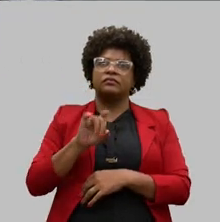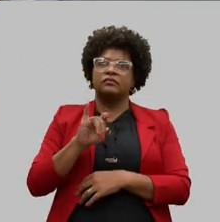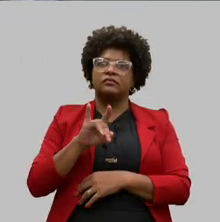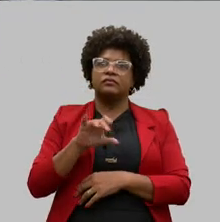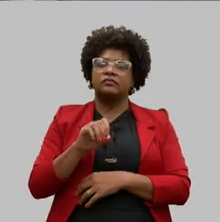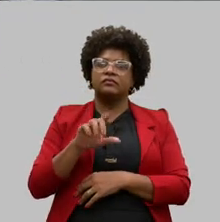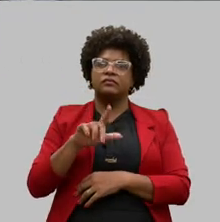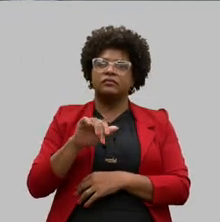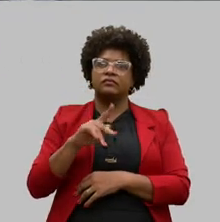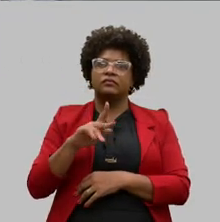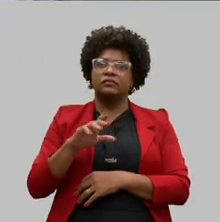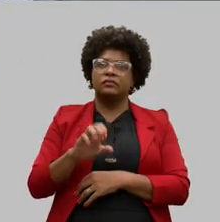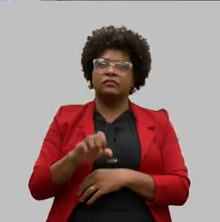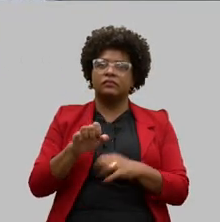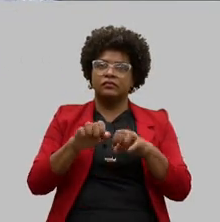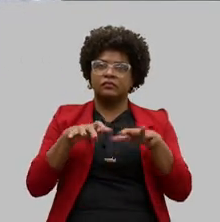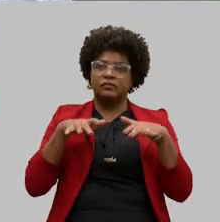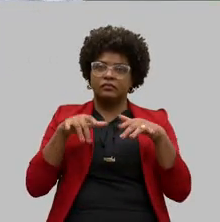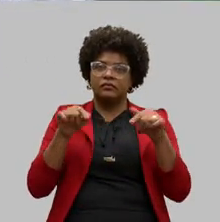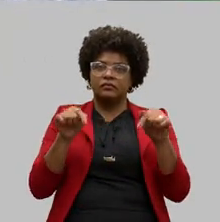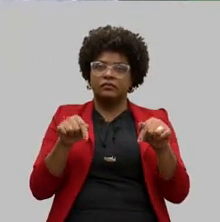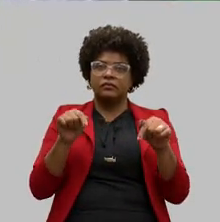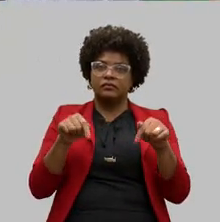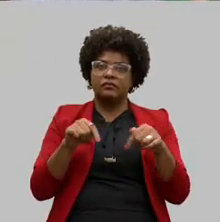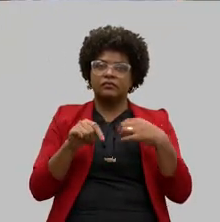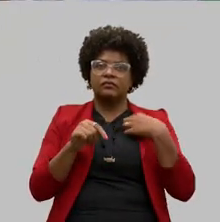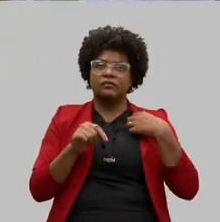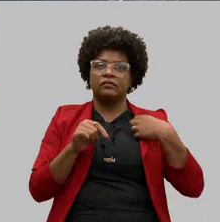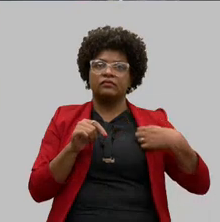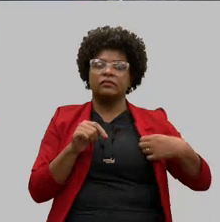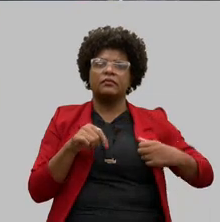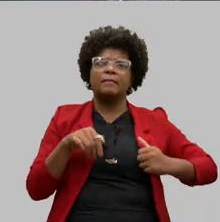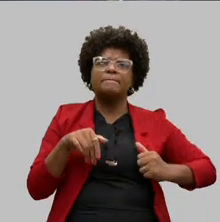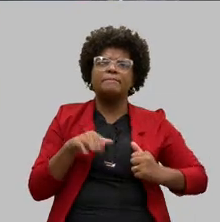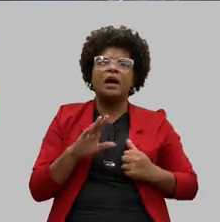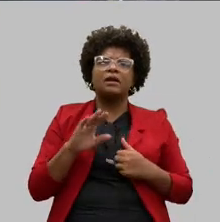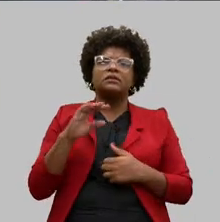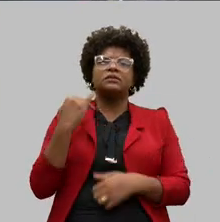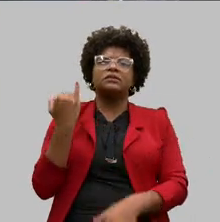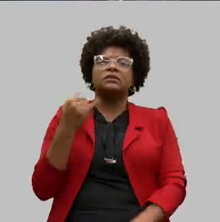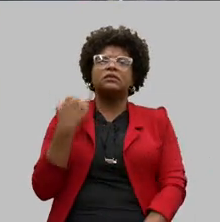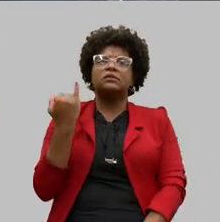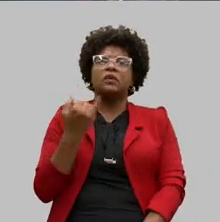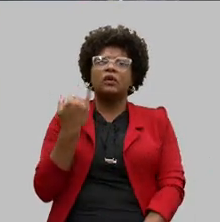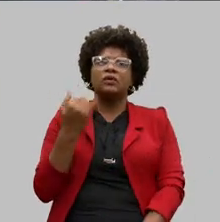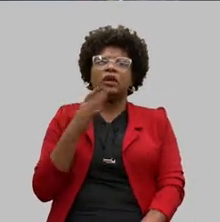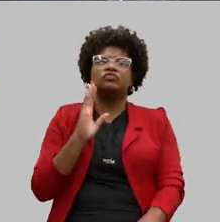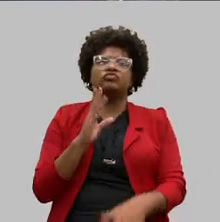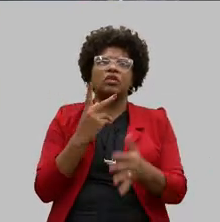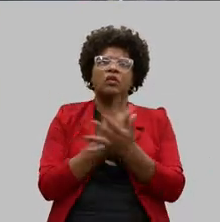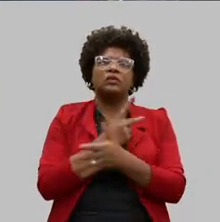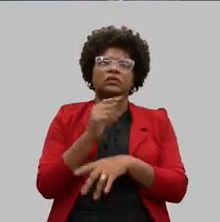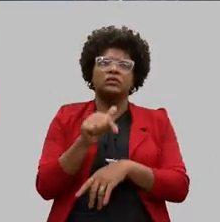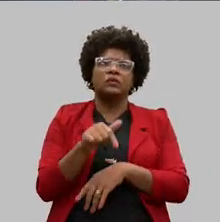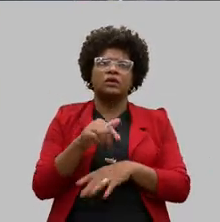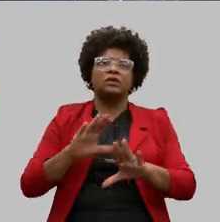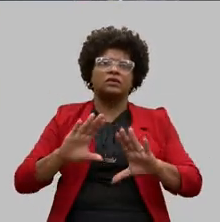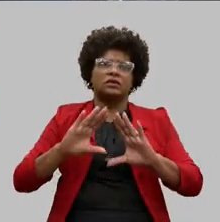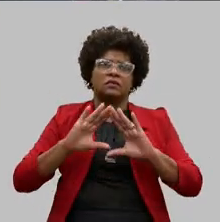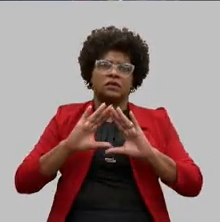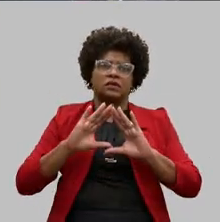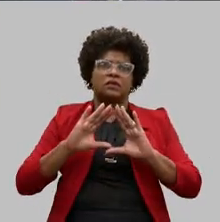audiência pública das audiências talvez mais importante que já houve aqui na Assembleia Legislativa